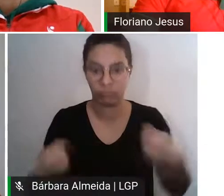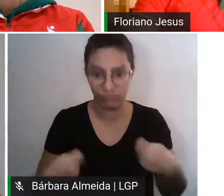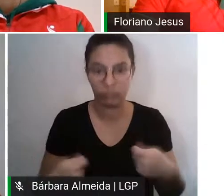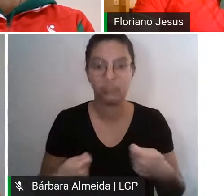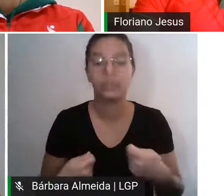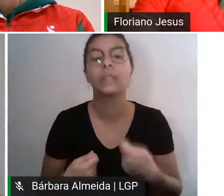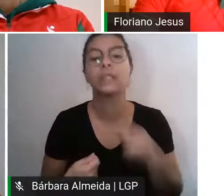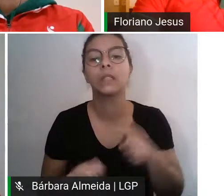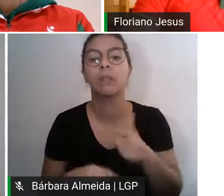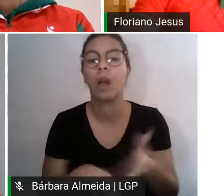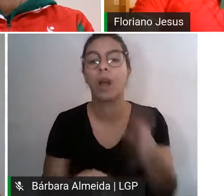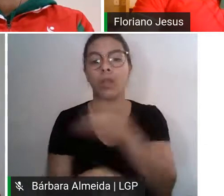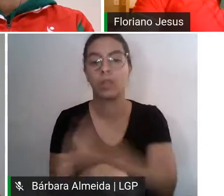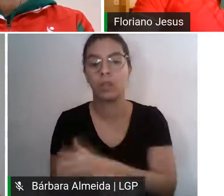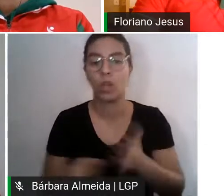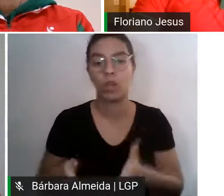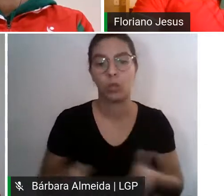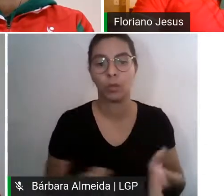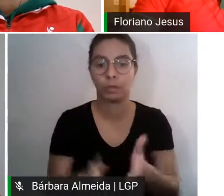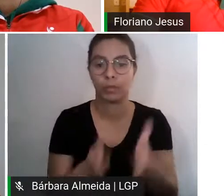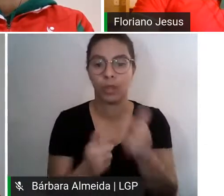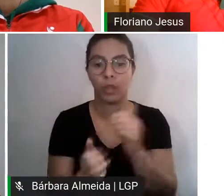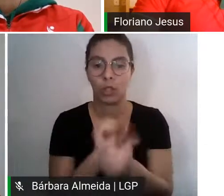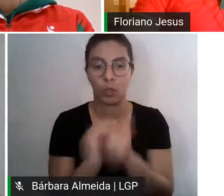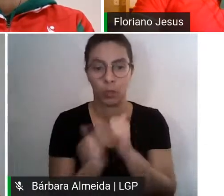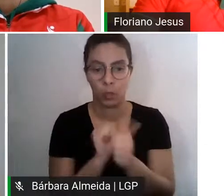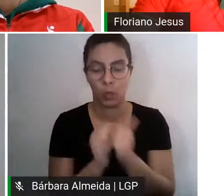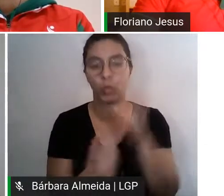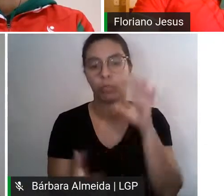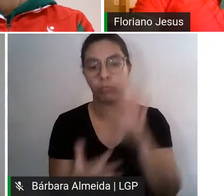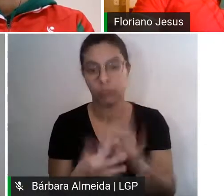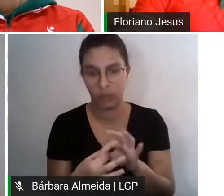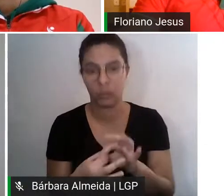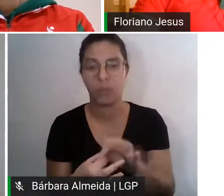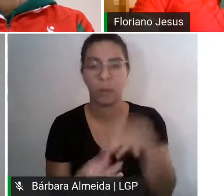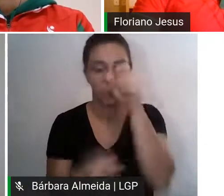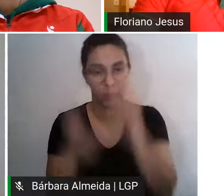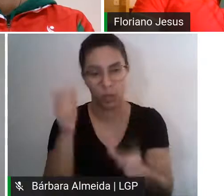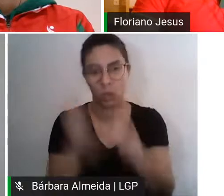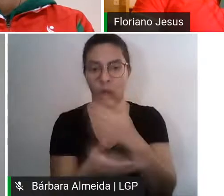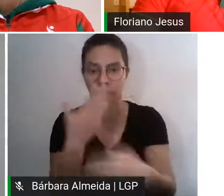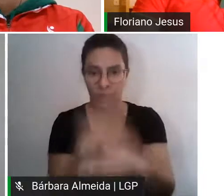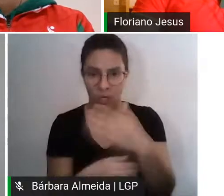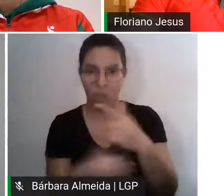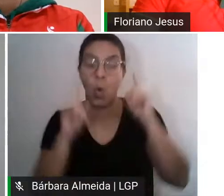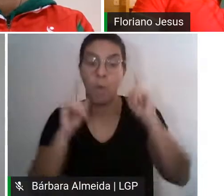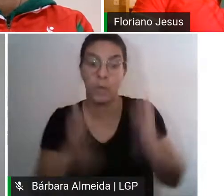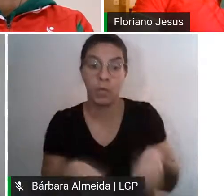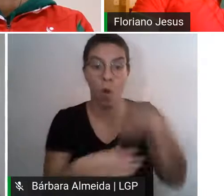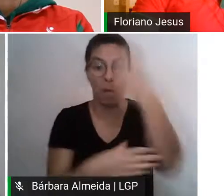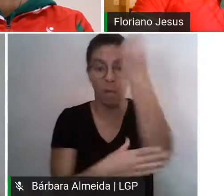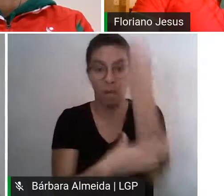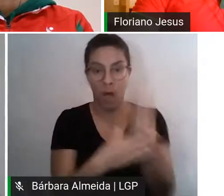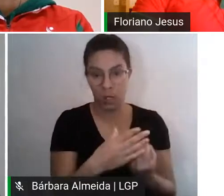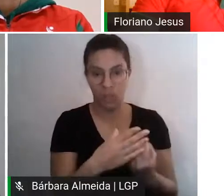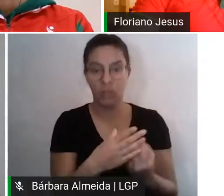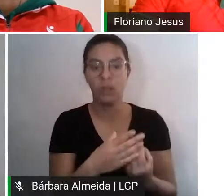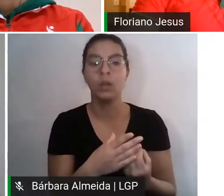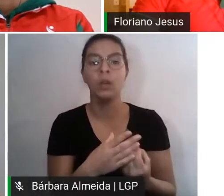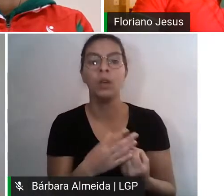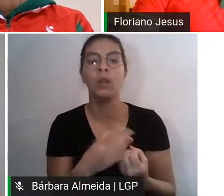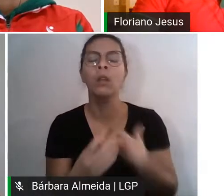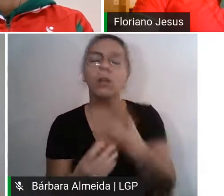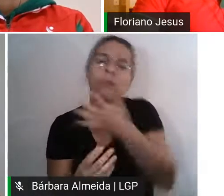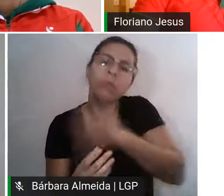desportivo nesta área do desporto para pessoas com deficiência, no basquetebol em cadeira de rodas. Floriano,